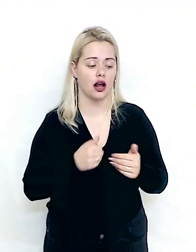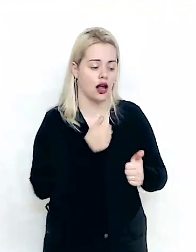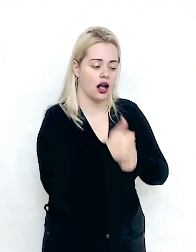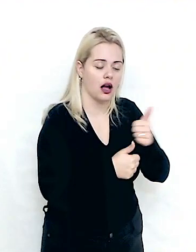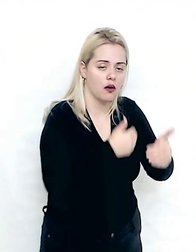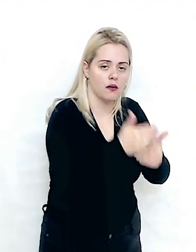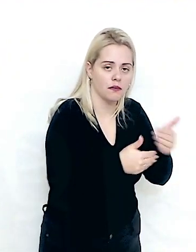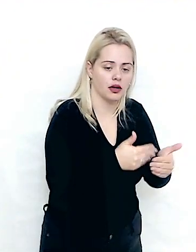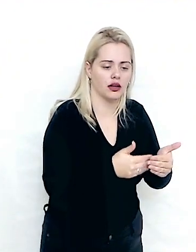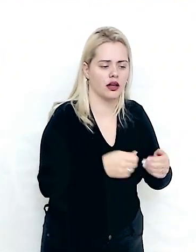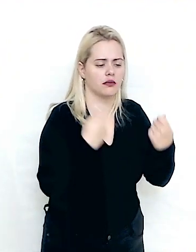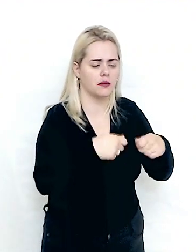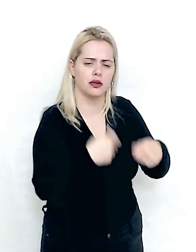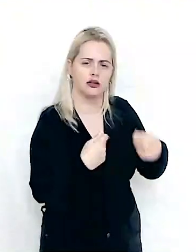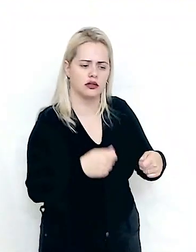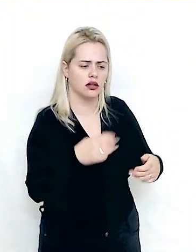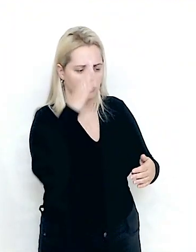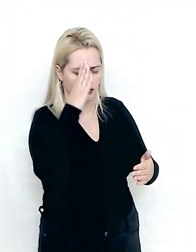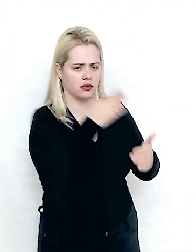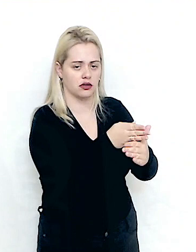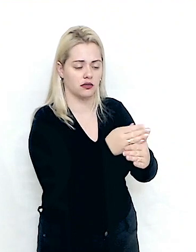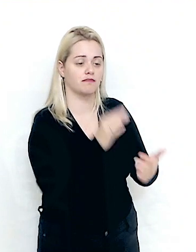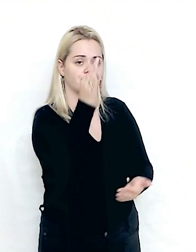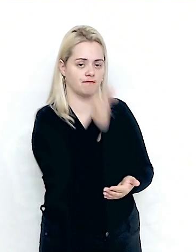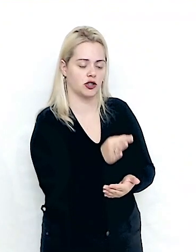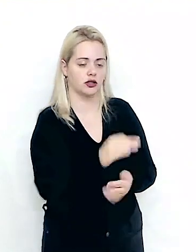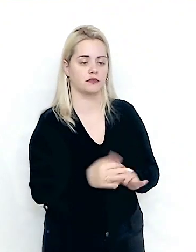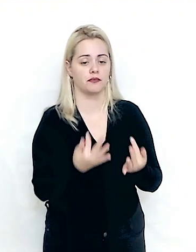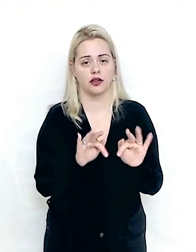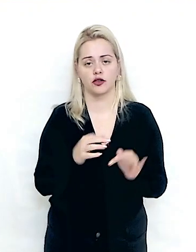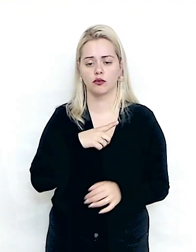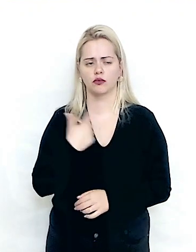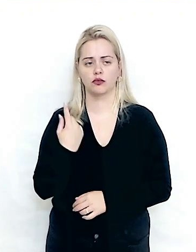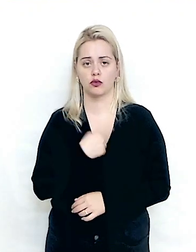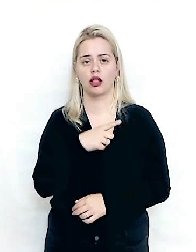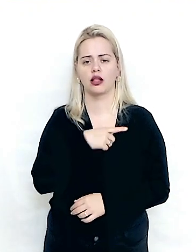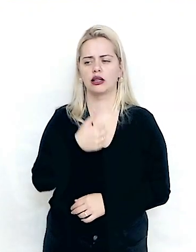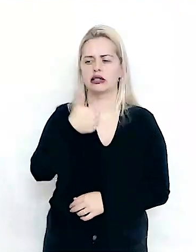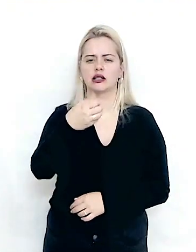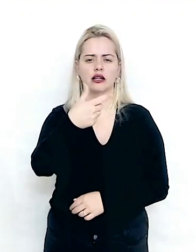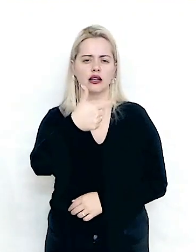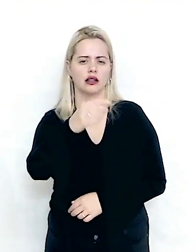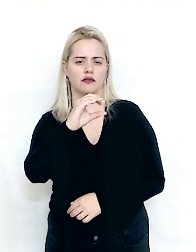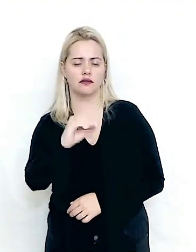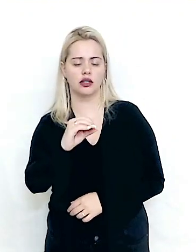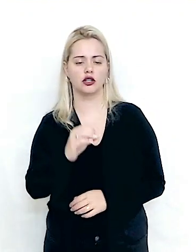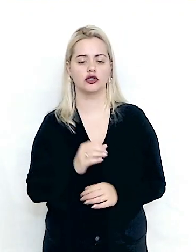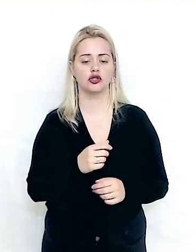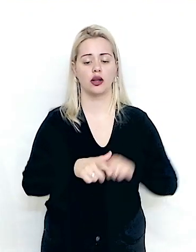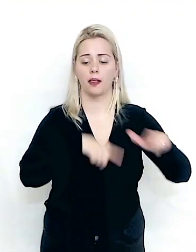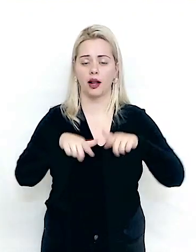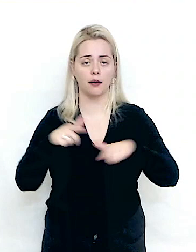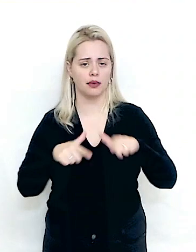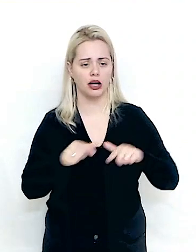mais preciso, mais com expertise. Enfim, nós temos 120 setores comerciais atuando em diferentes lugares